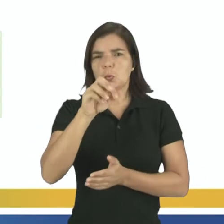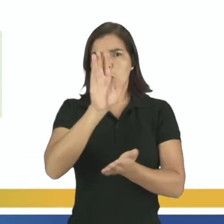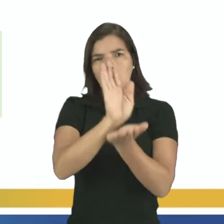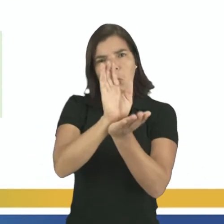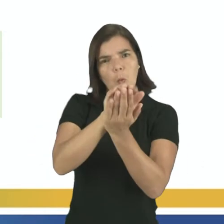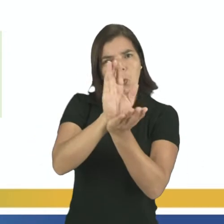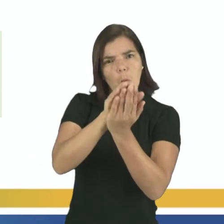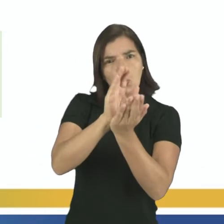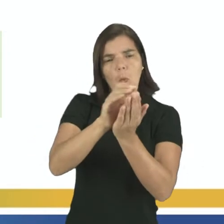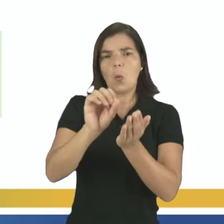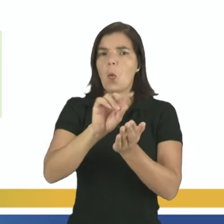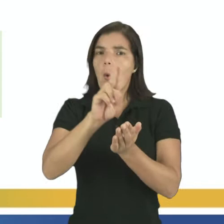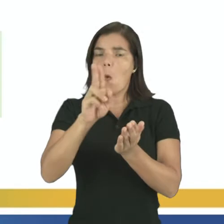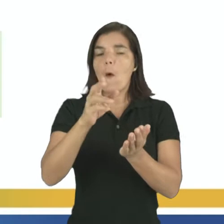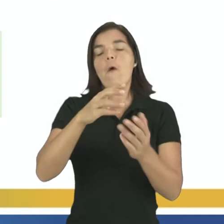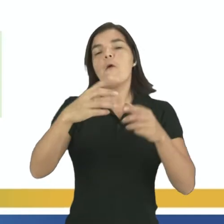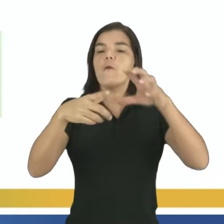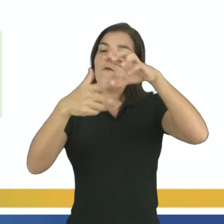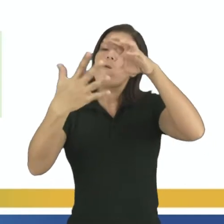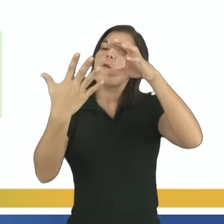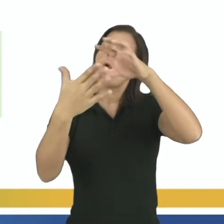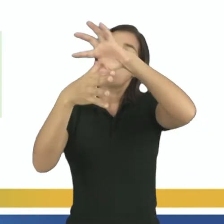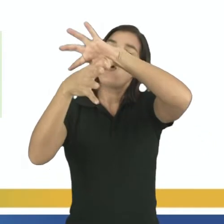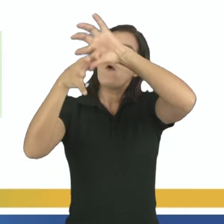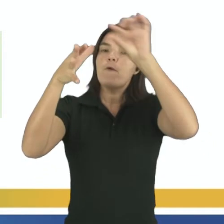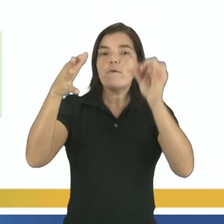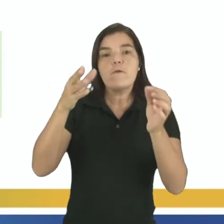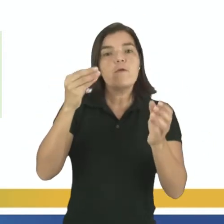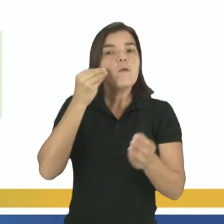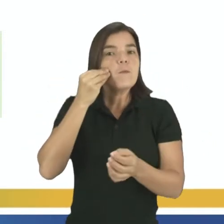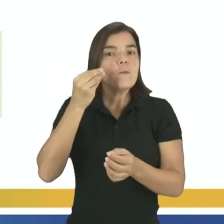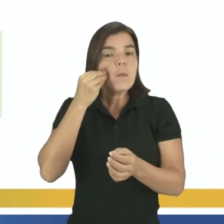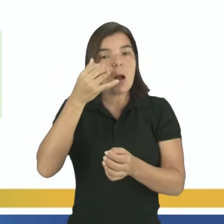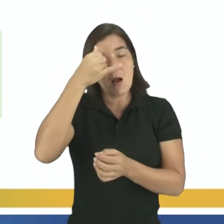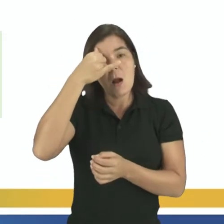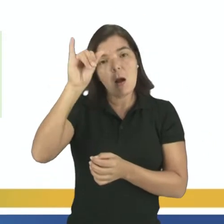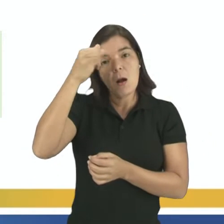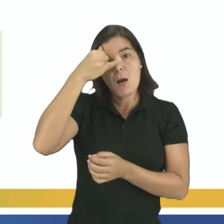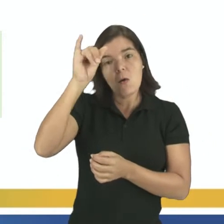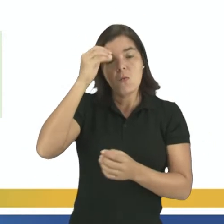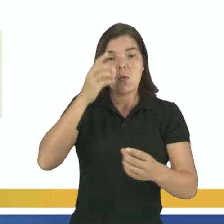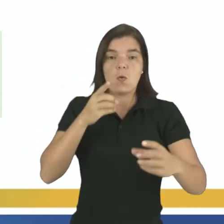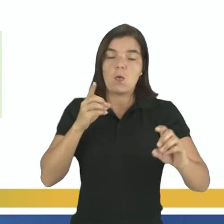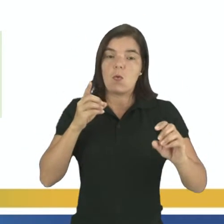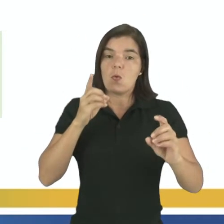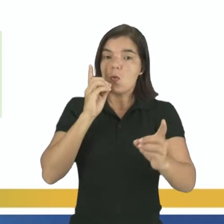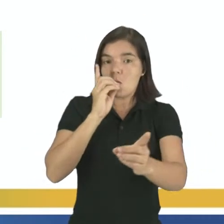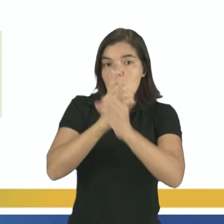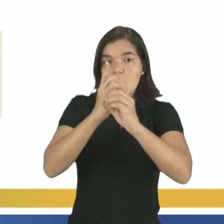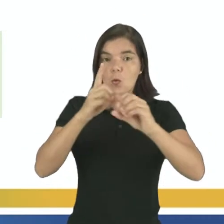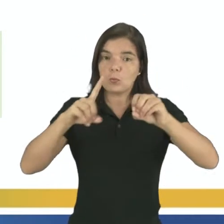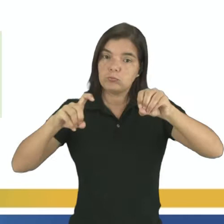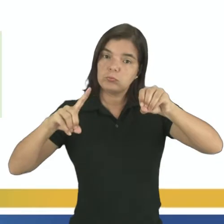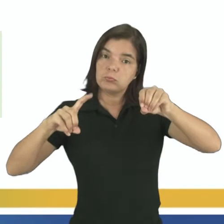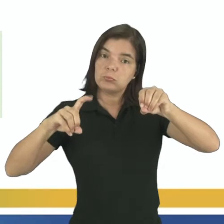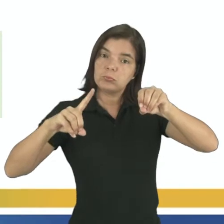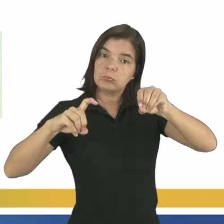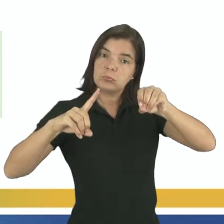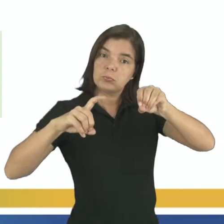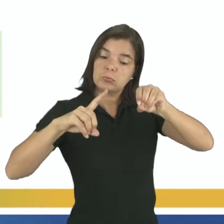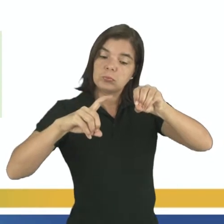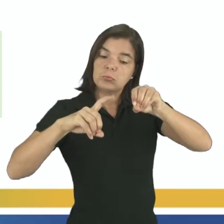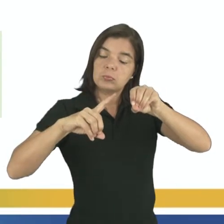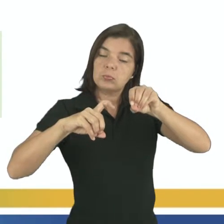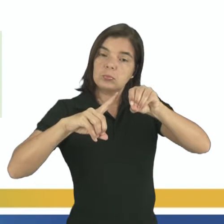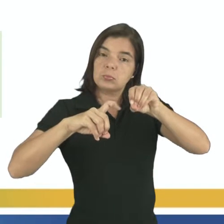de linho ou folhas comprimidas, para tentar evitar o encontro do sêmen, onde estão contidos